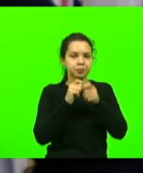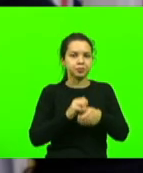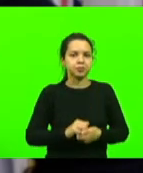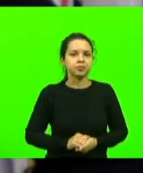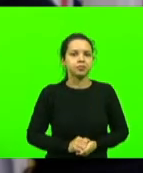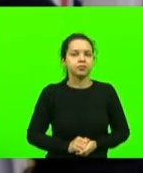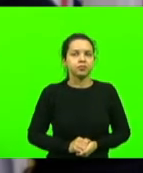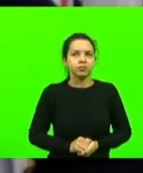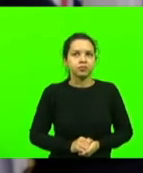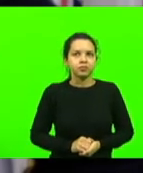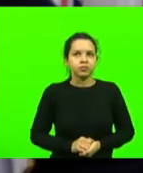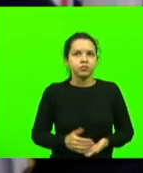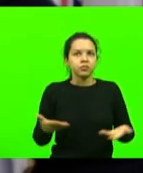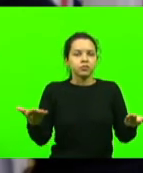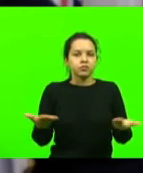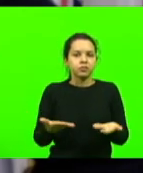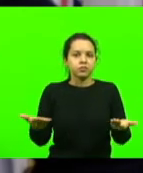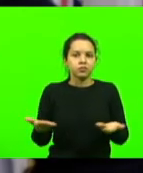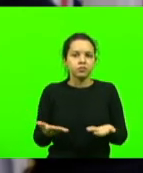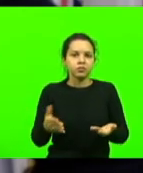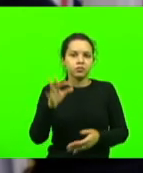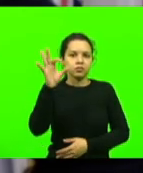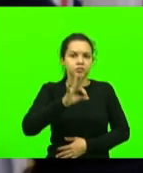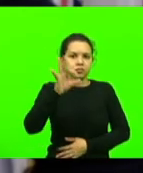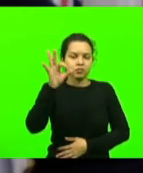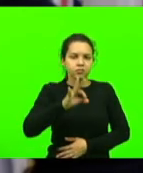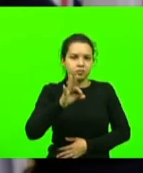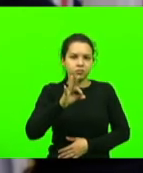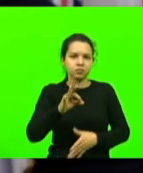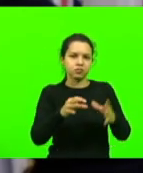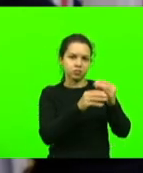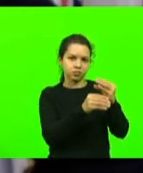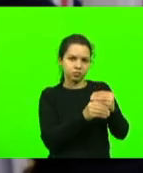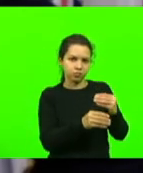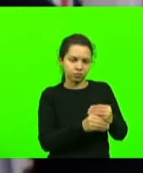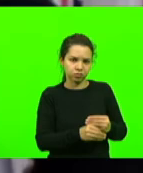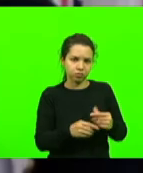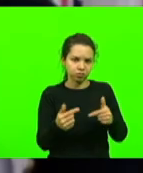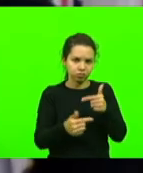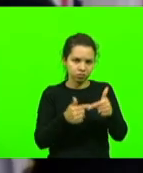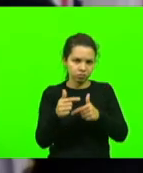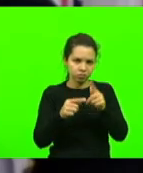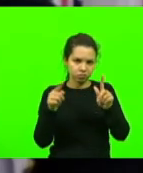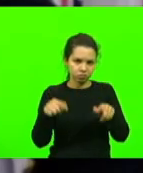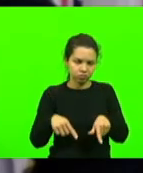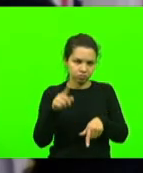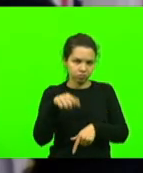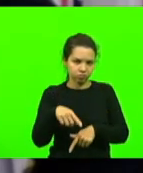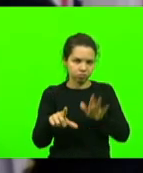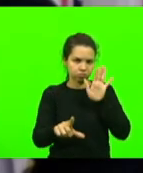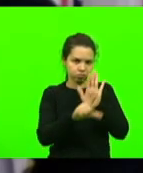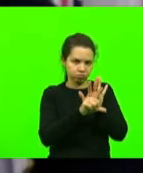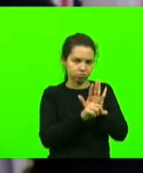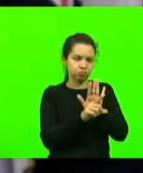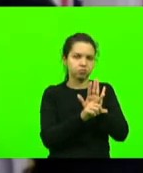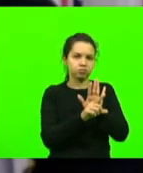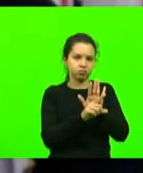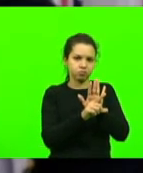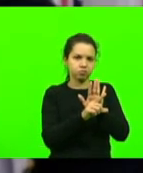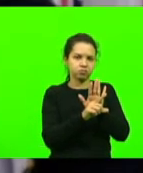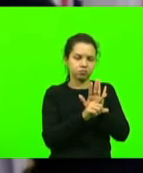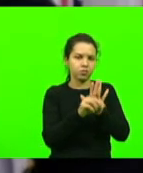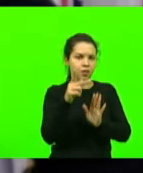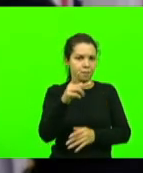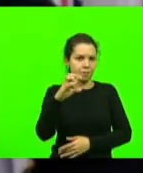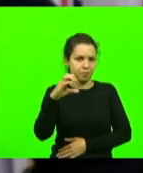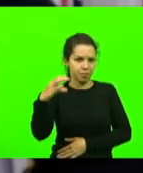Senado atualmente o percentual do um desses cargos em comissão e limitado por lei e com